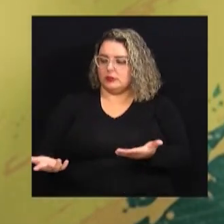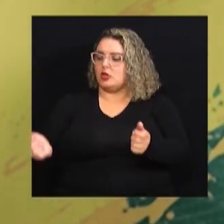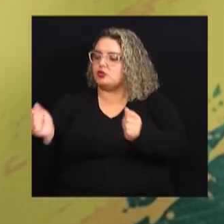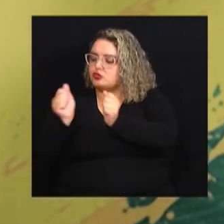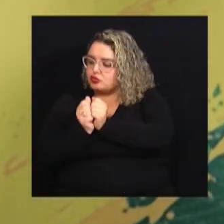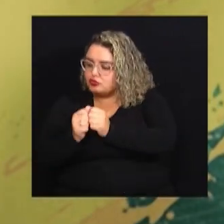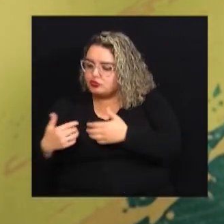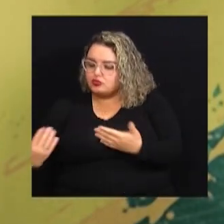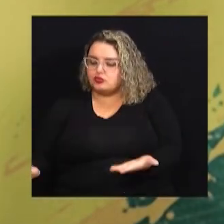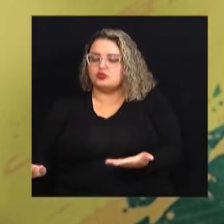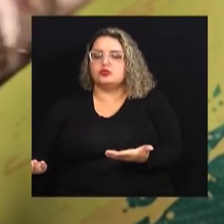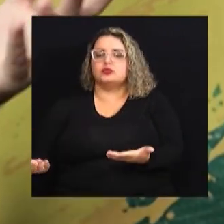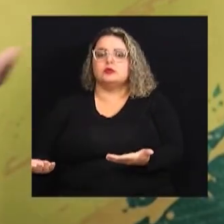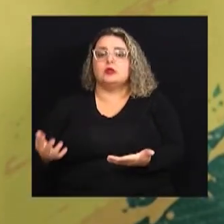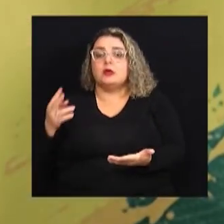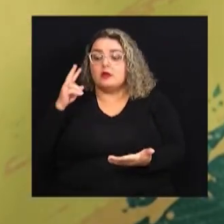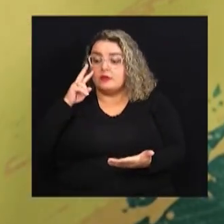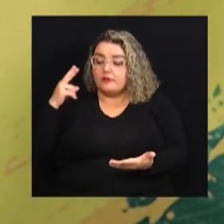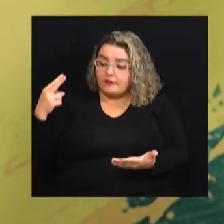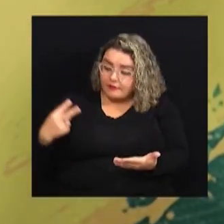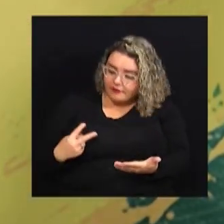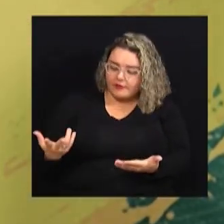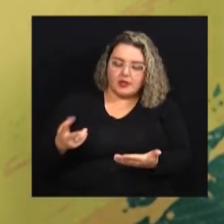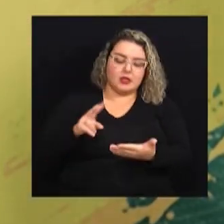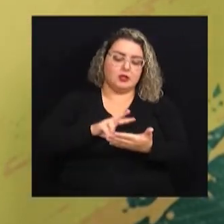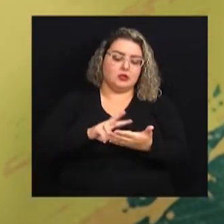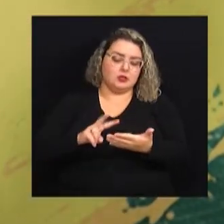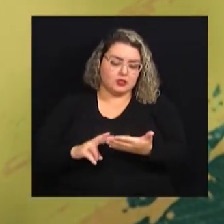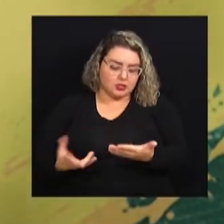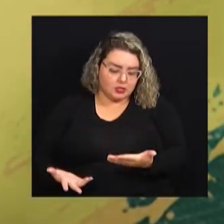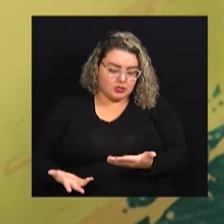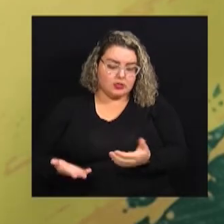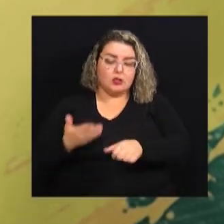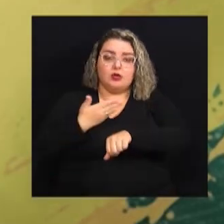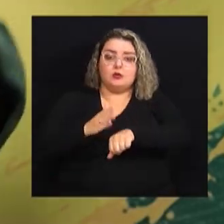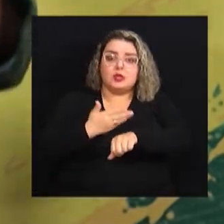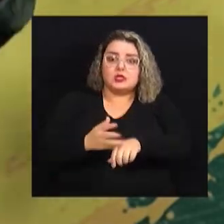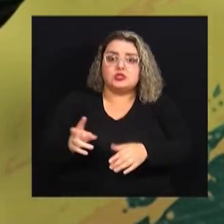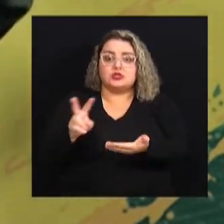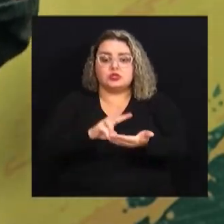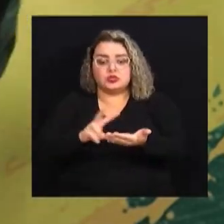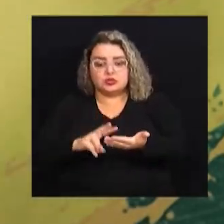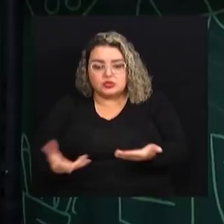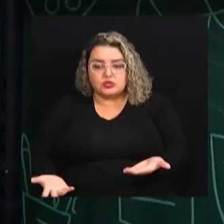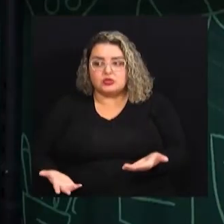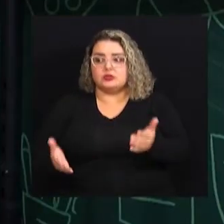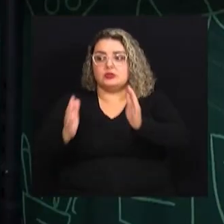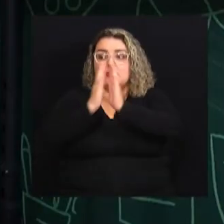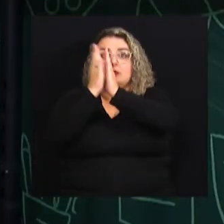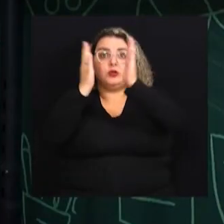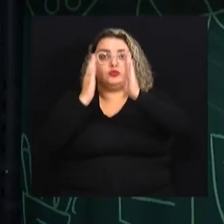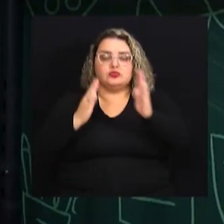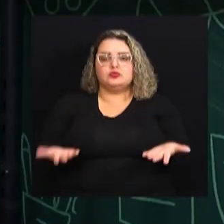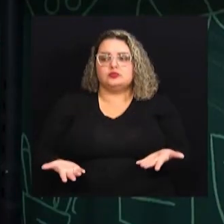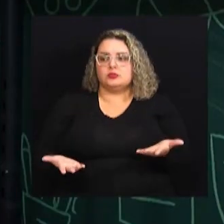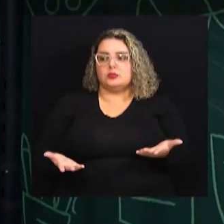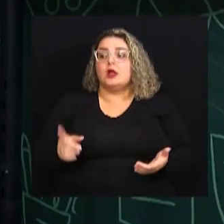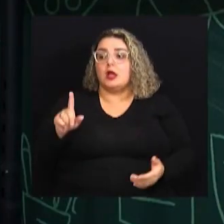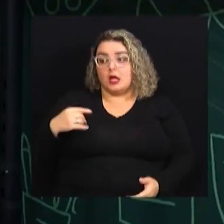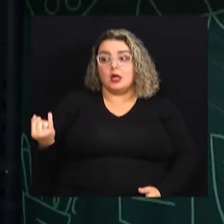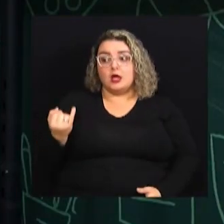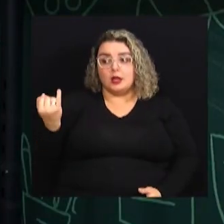e com grande atuação de Felipe Roque, que terminou a partida com 24 pontos, sendo 20